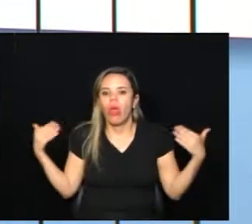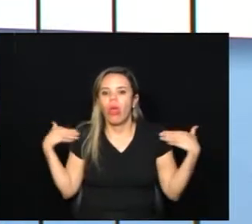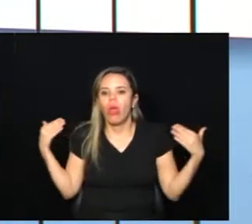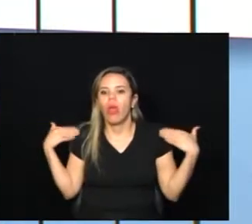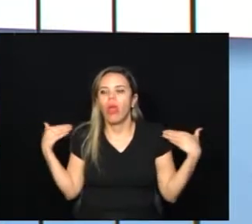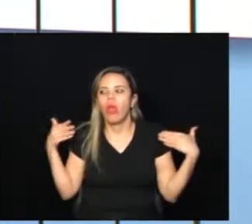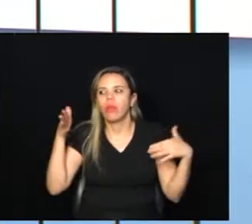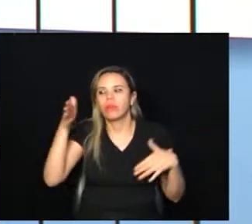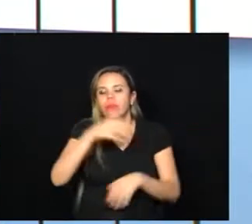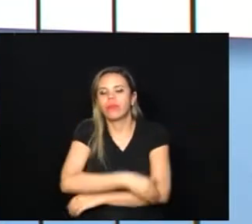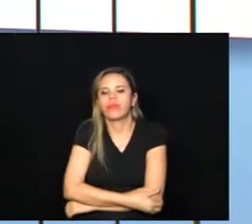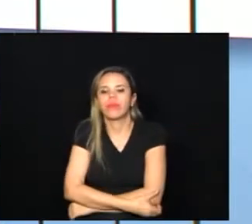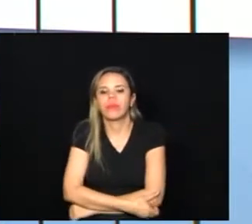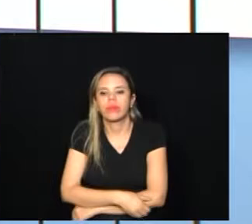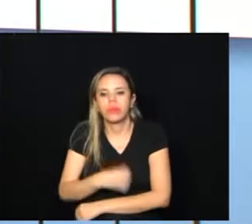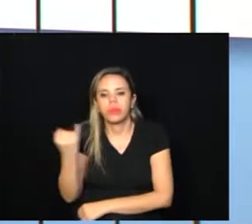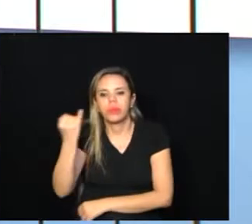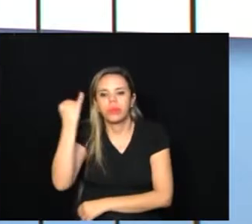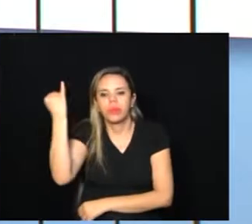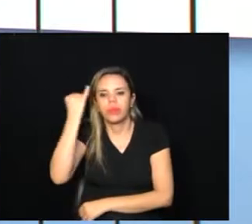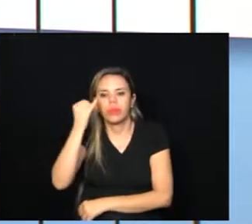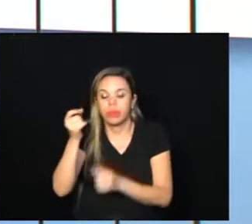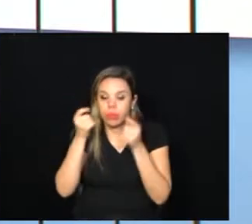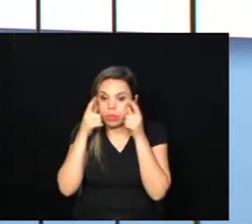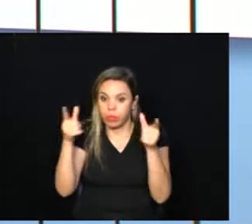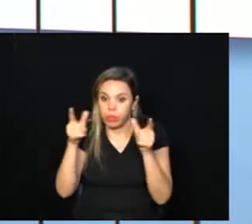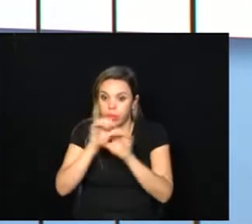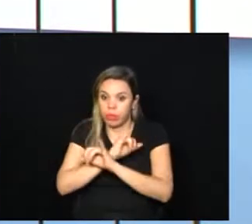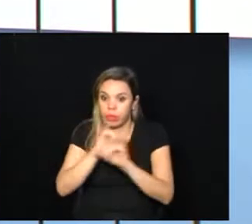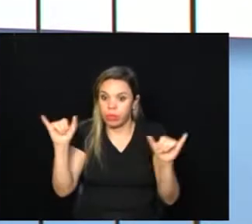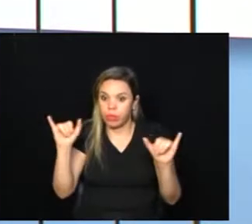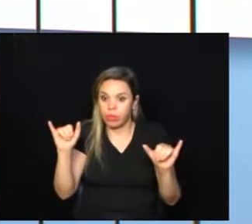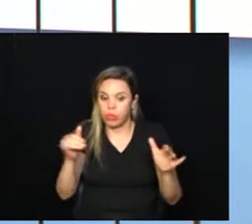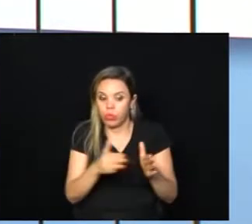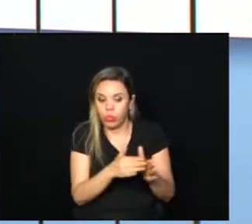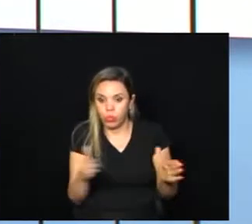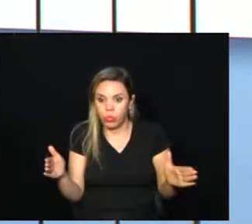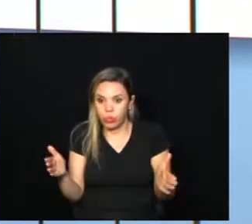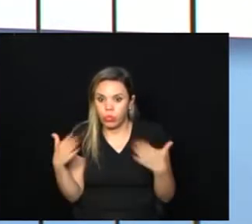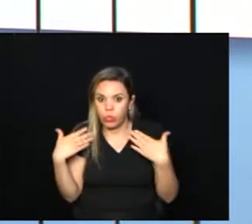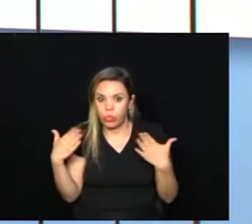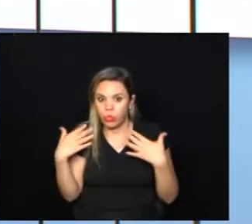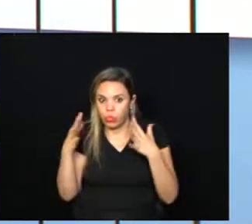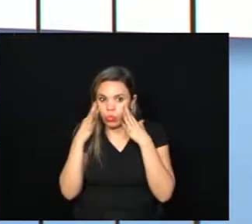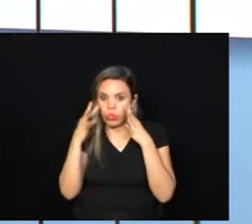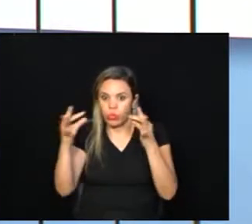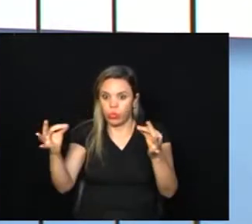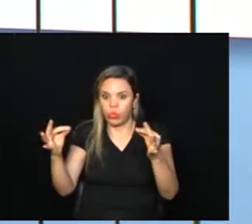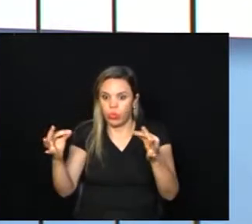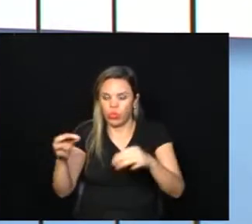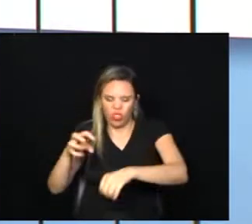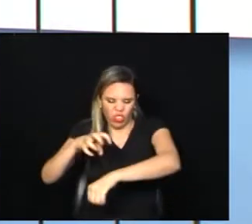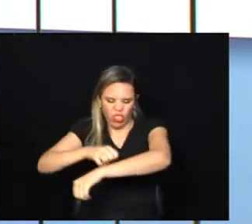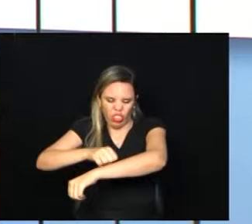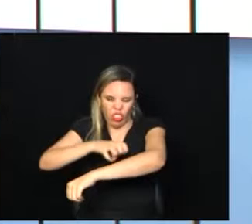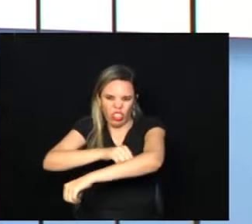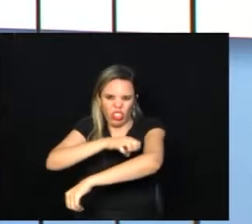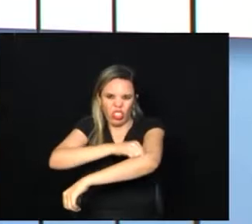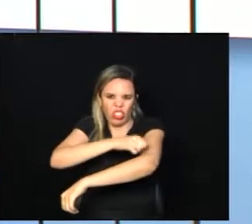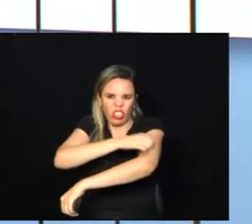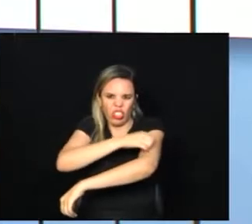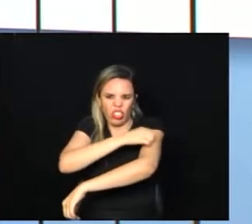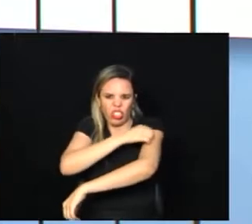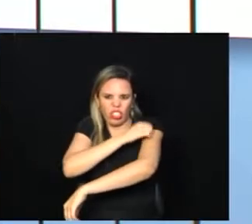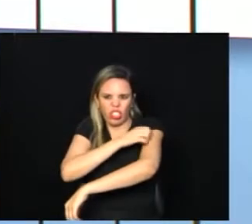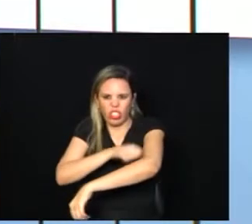ar livre lembram a importância de um alerta nesta época do ano. A atenção com carrapato